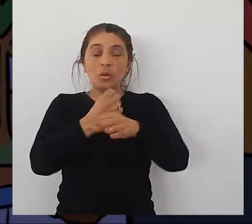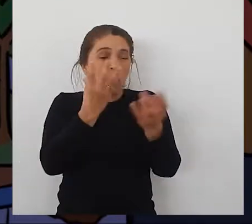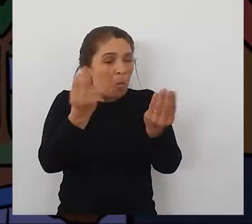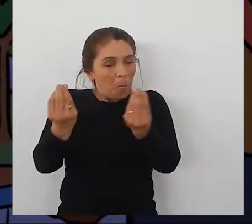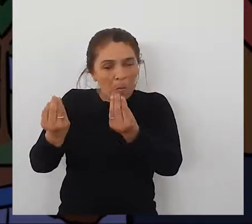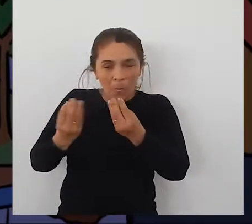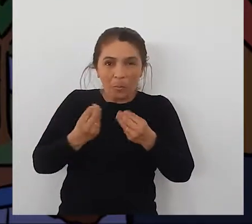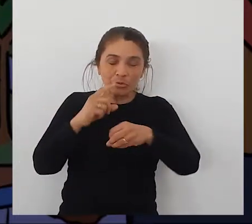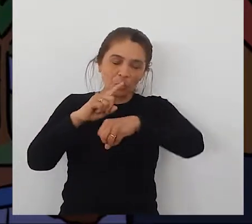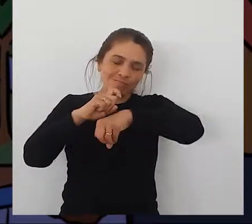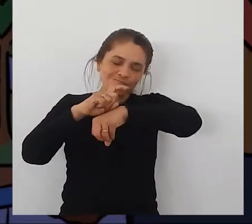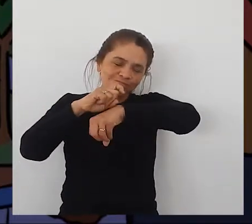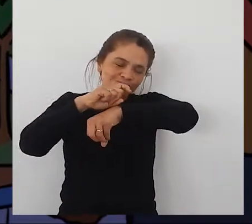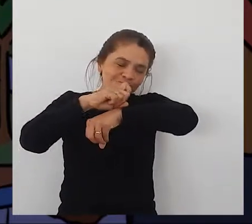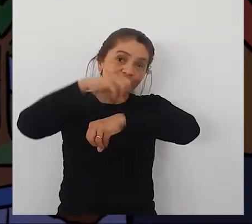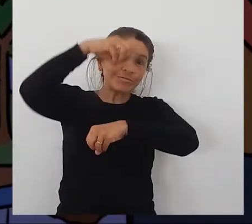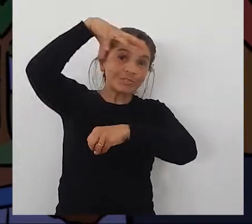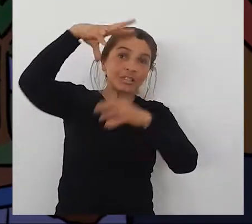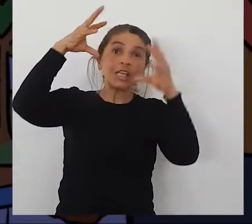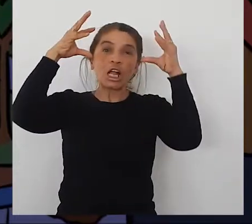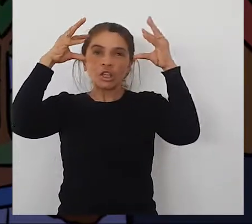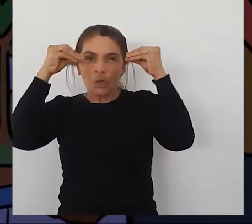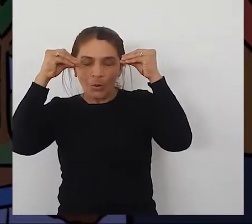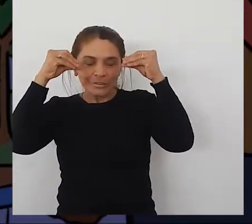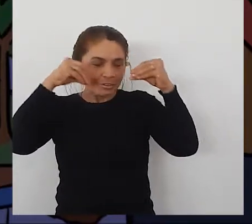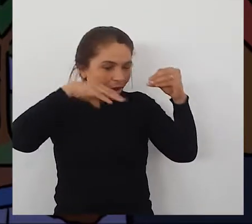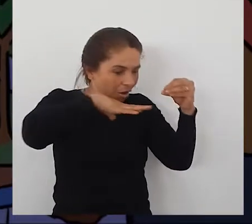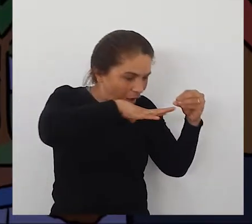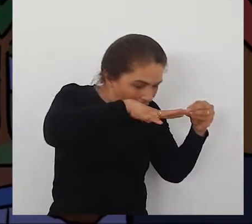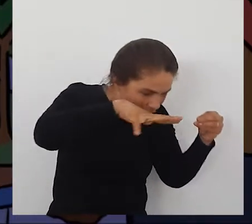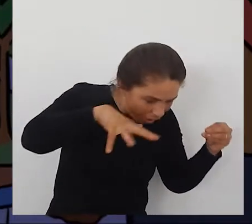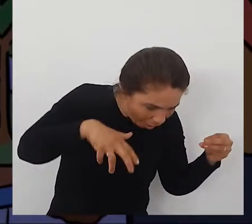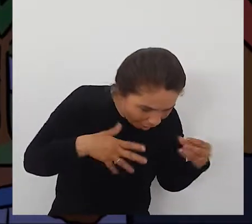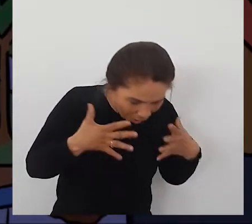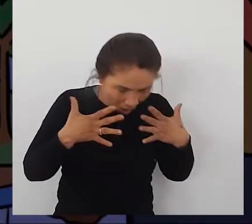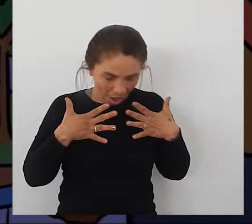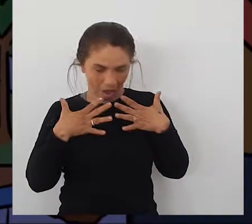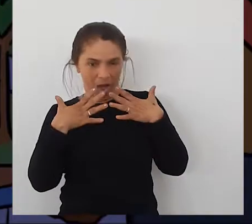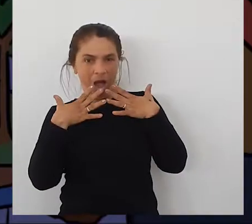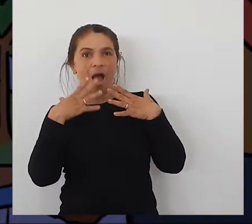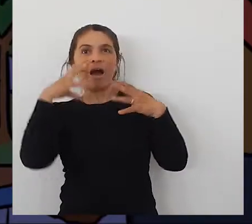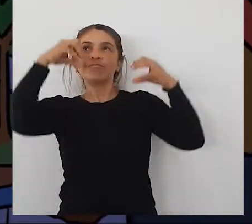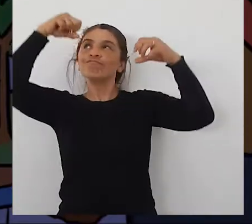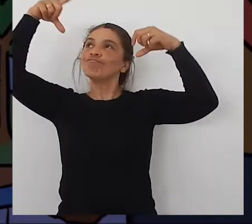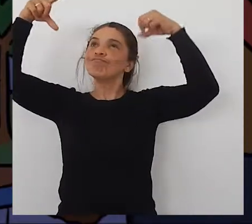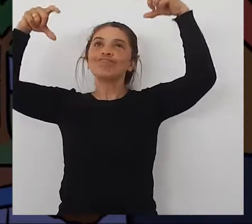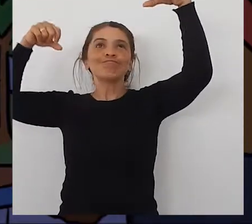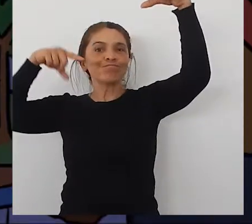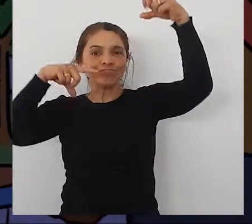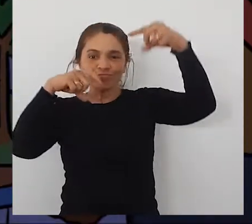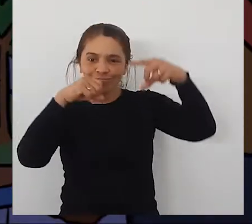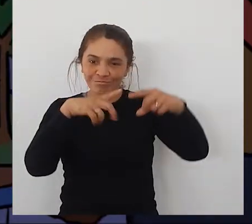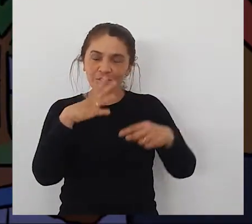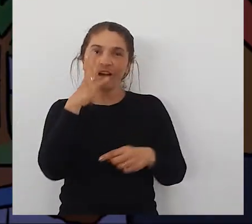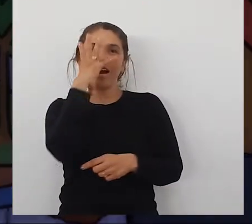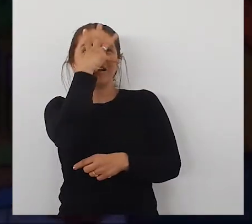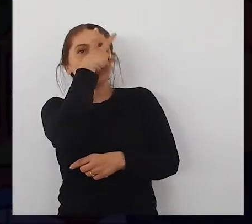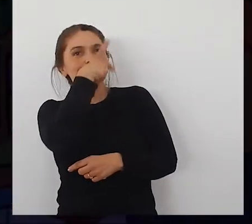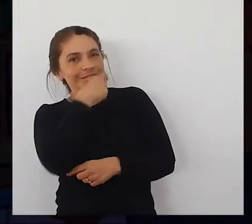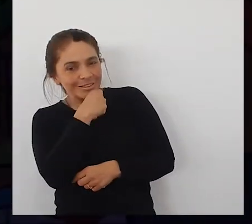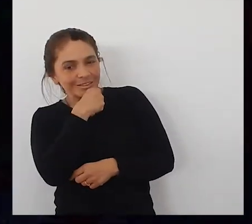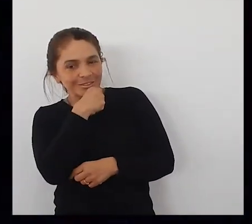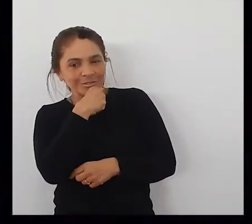muitas delas. Elas iluminam o cerrado à noite, proporcionando este espetáculo de bioluminescência.